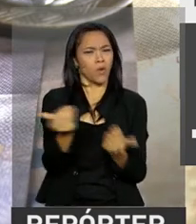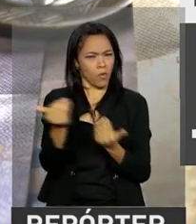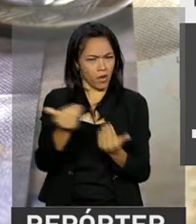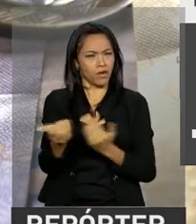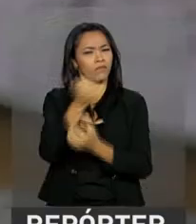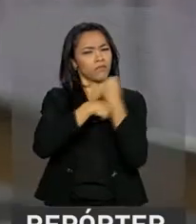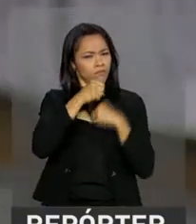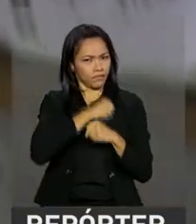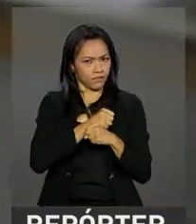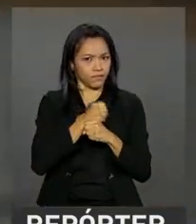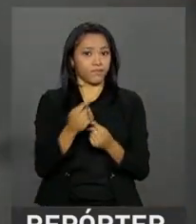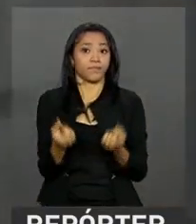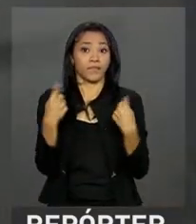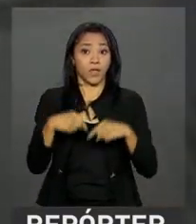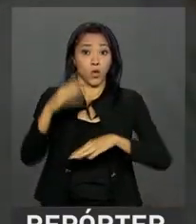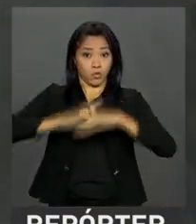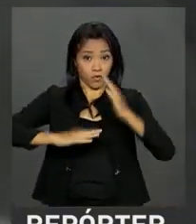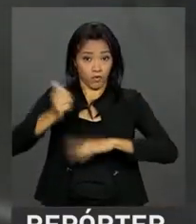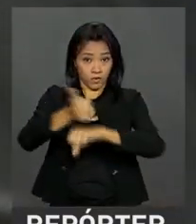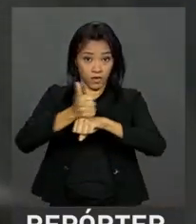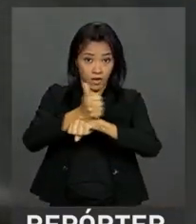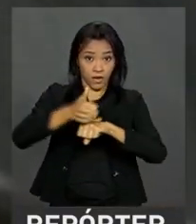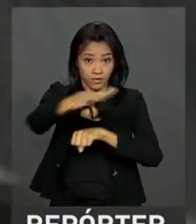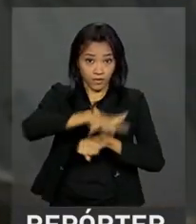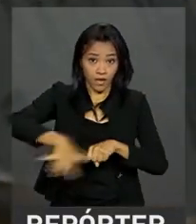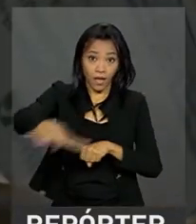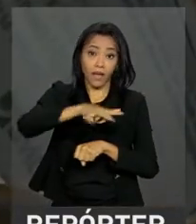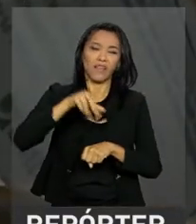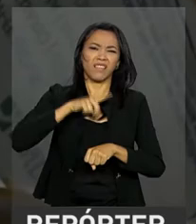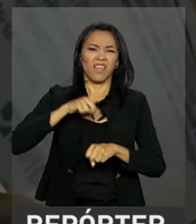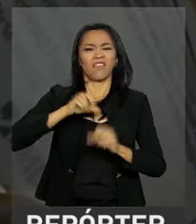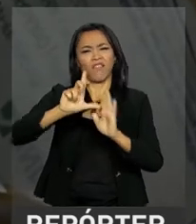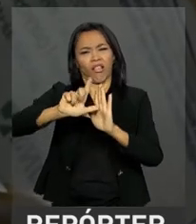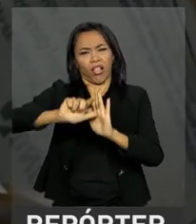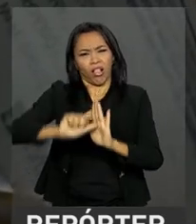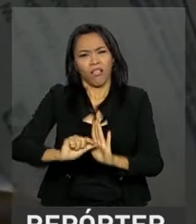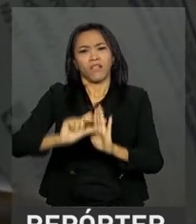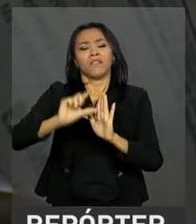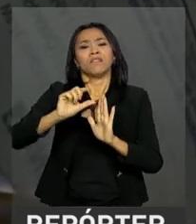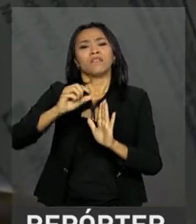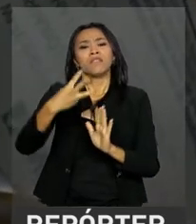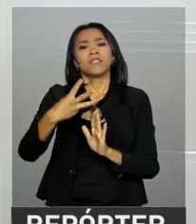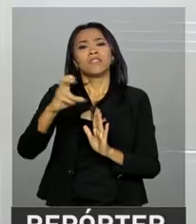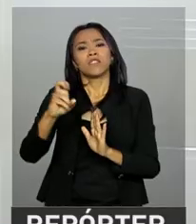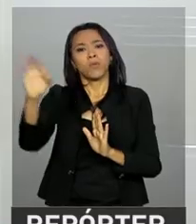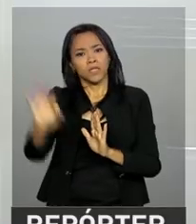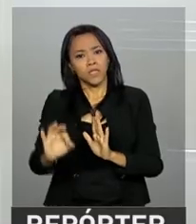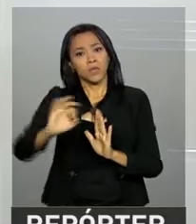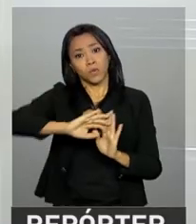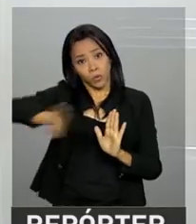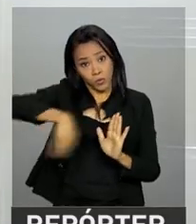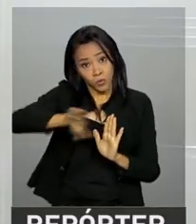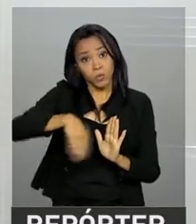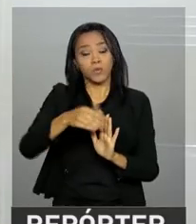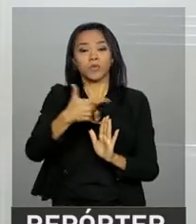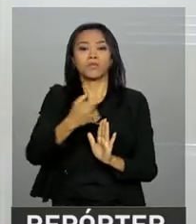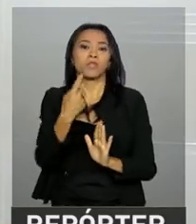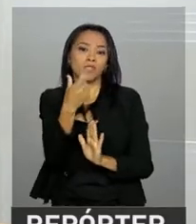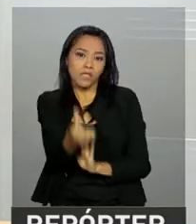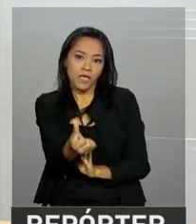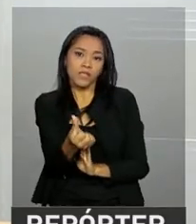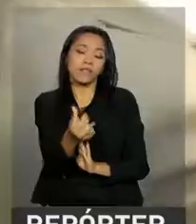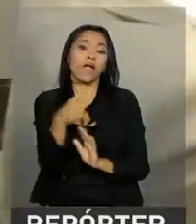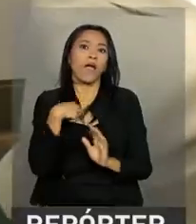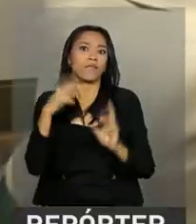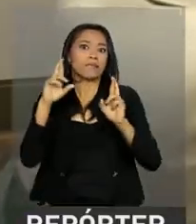ao ano anterior para especialistas apesar do recuo de 35 por cento dos desembolsos totais do banco em 2016